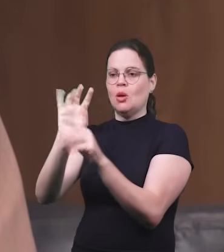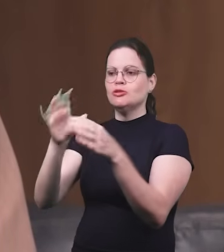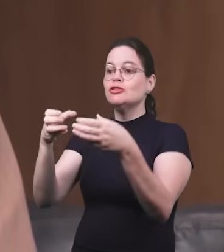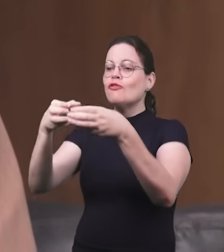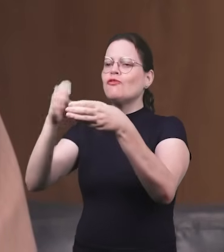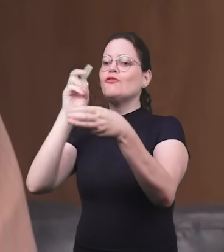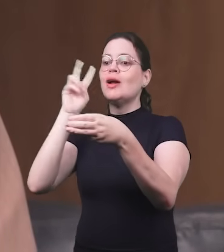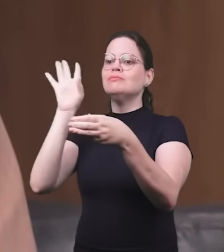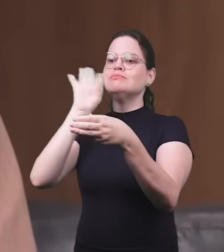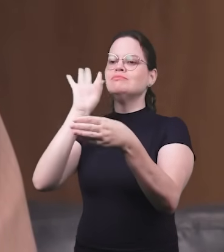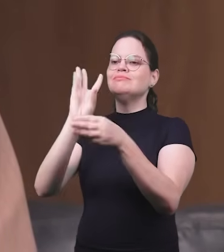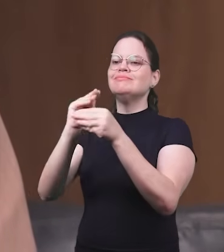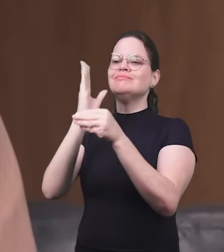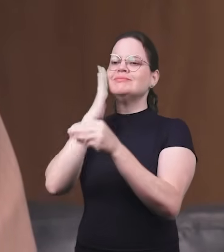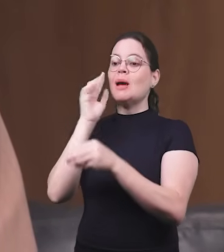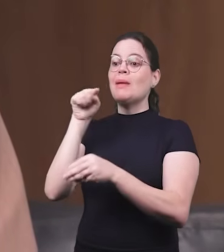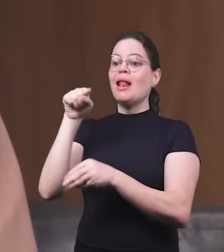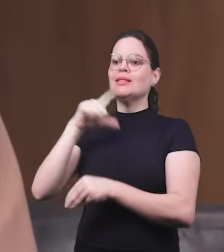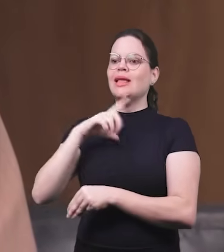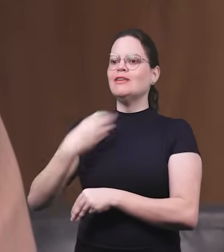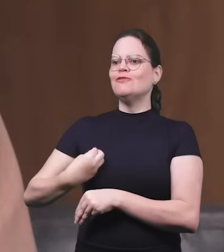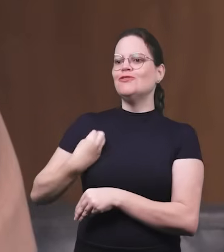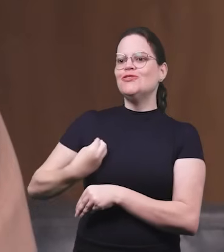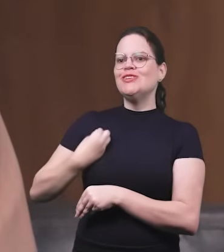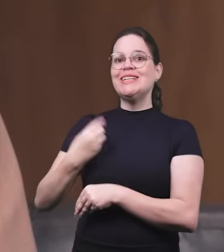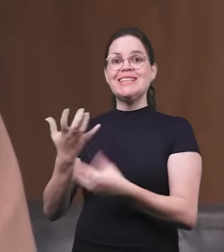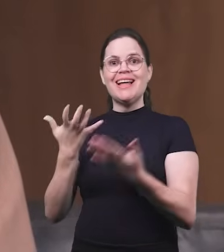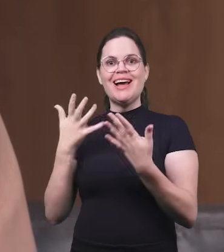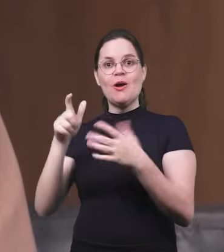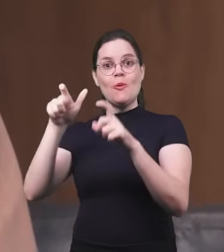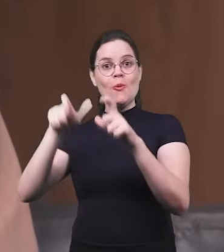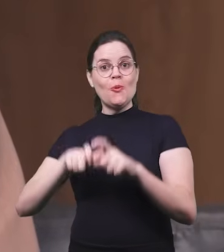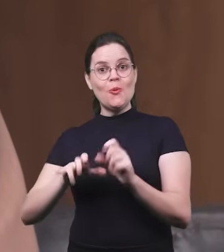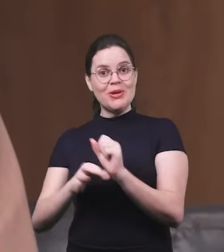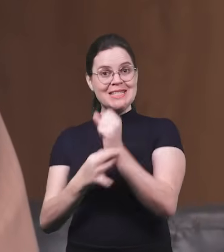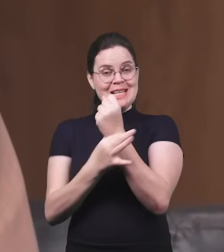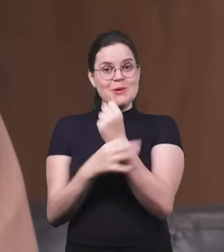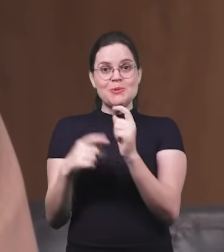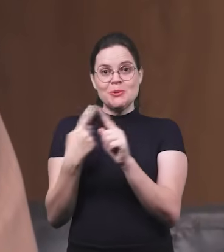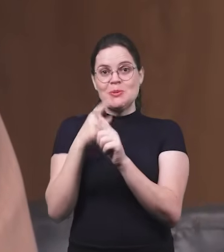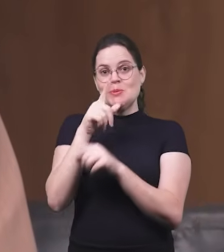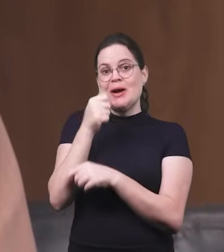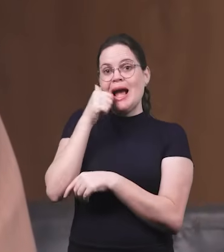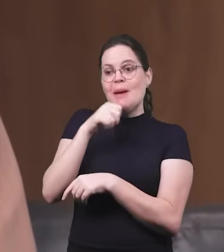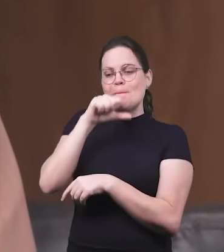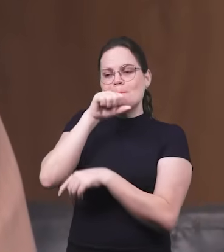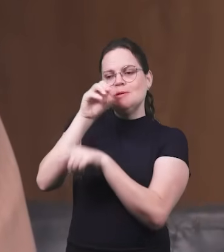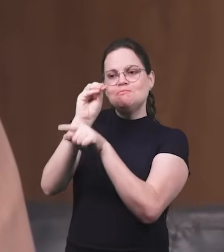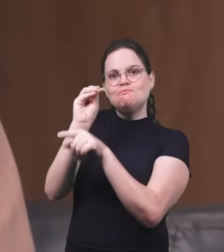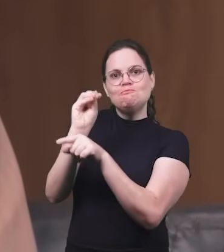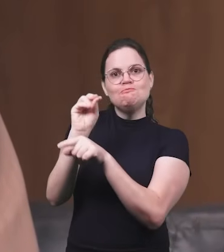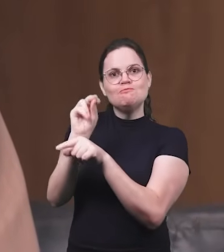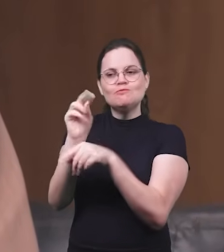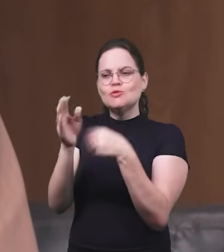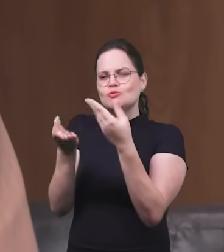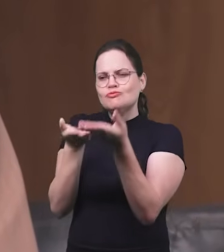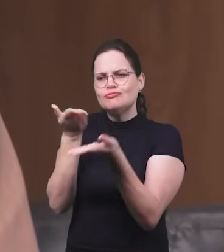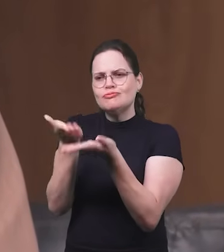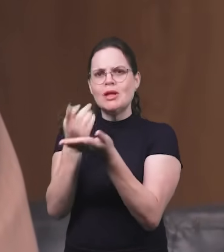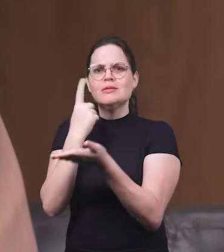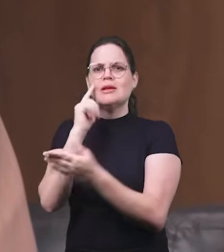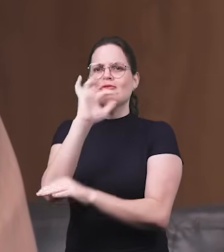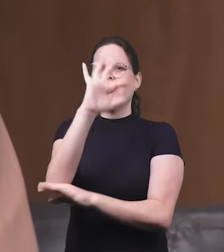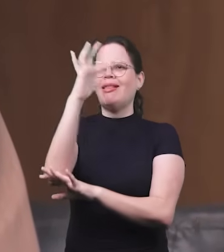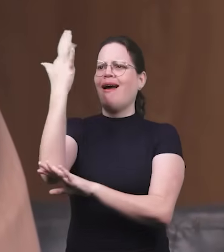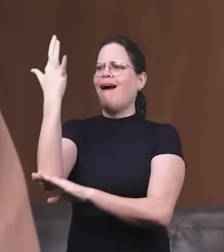de vida ali, de aconchego, de um local seguro até. Porque você vê um ninho,